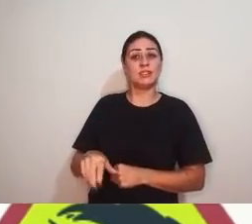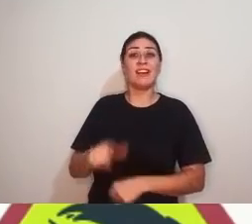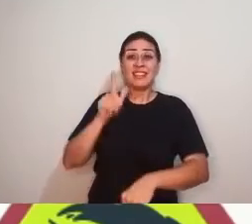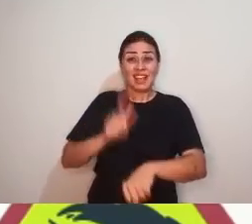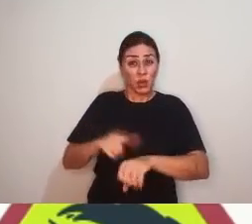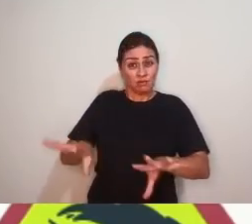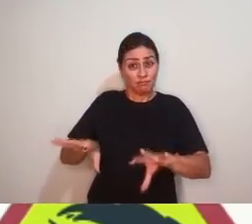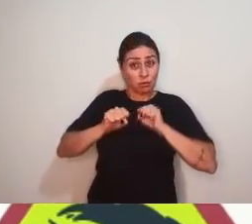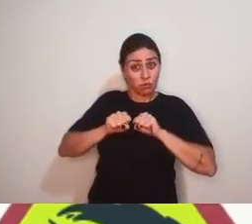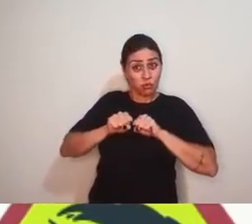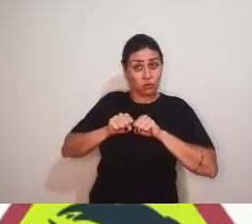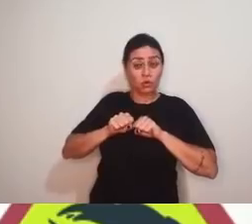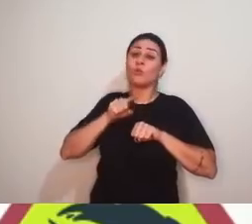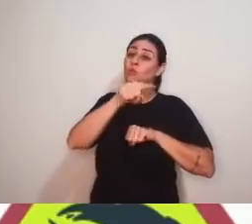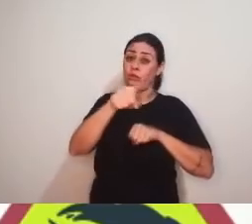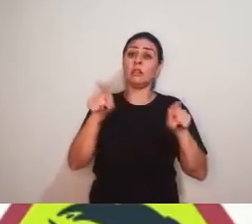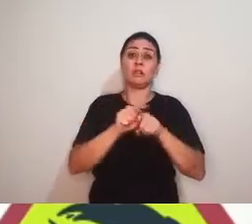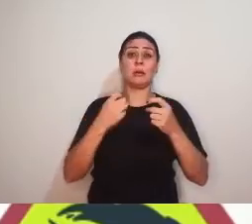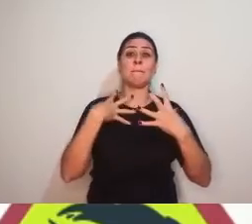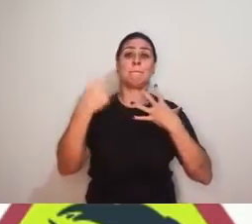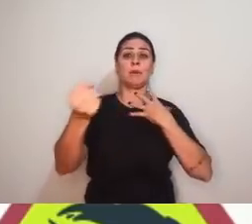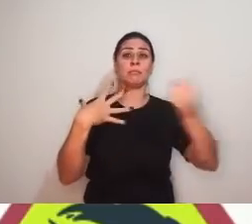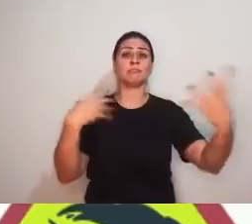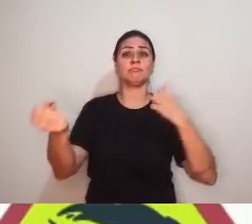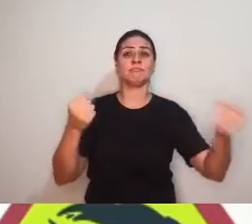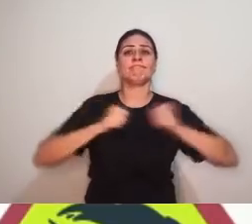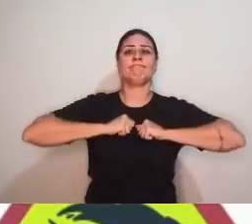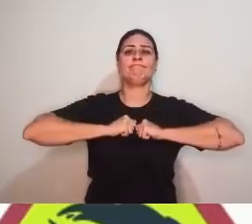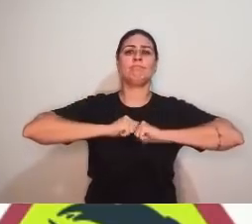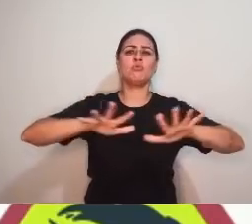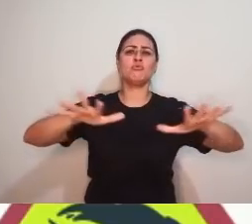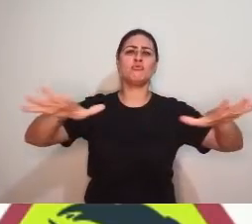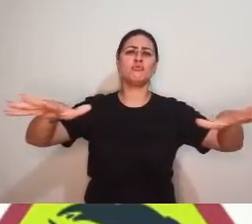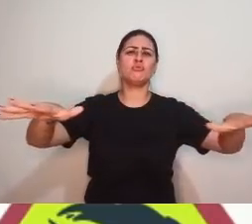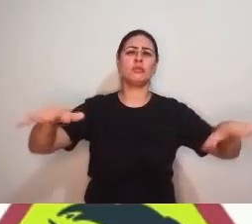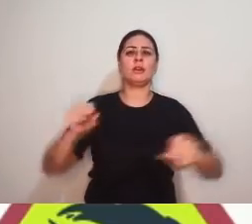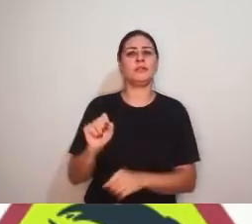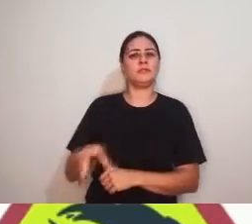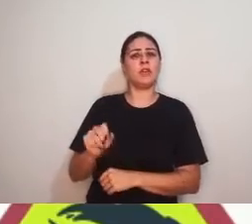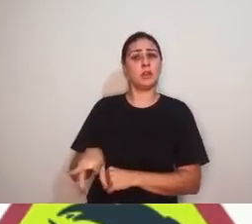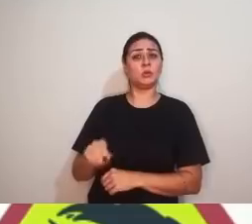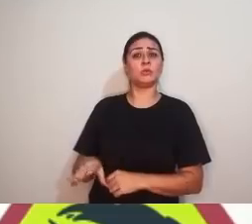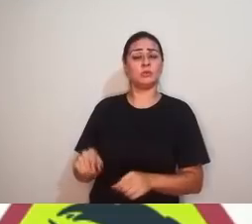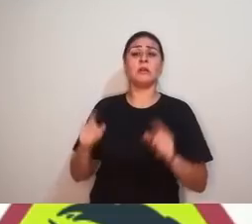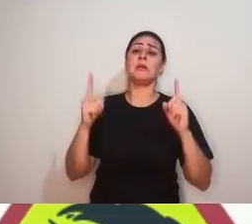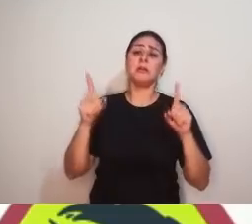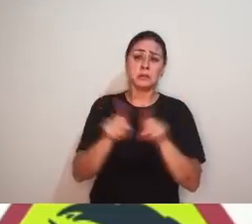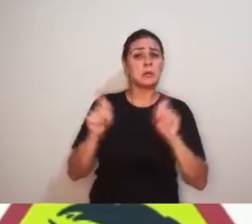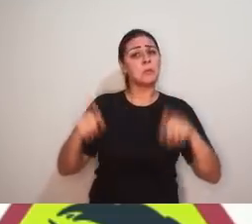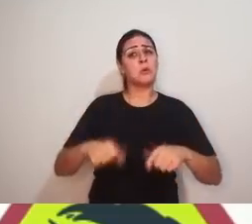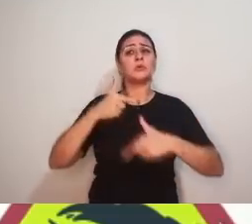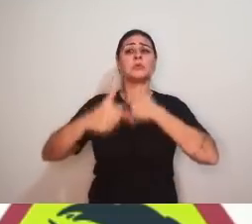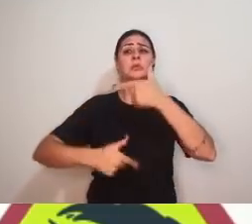E ao se infectar, você é um agente transmissor agora também. Então, associação informacional, vou trabalhar com o meu estudante. E também